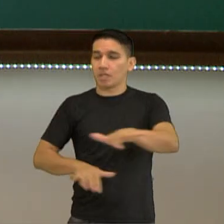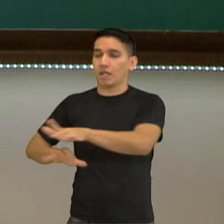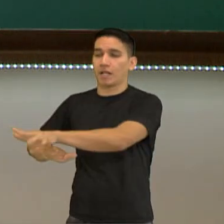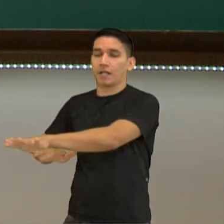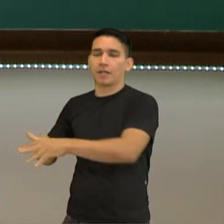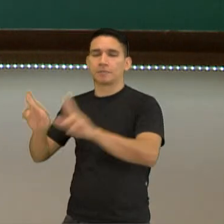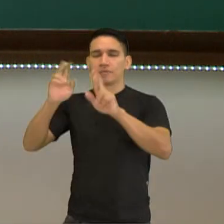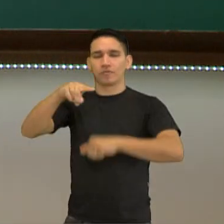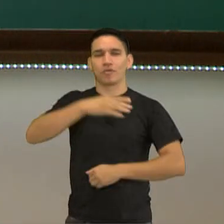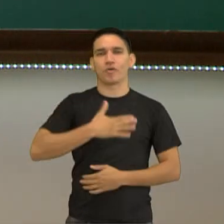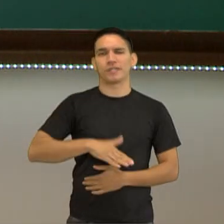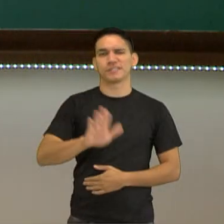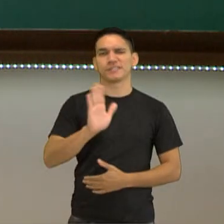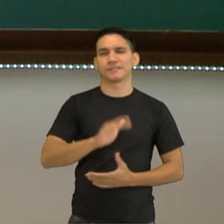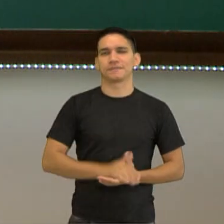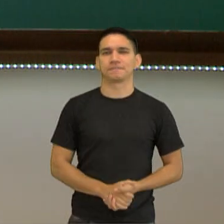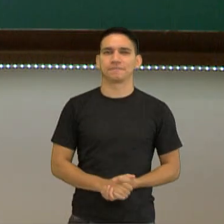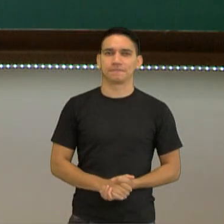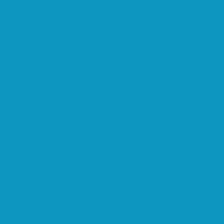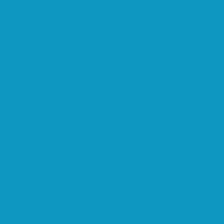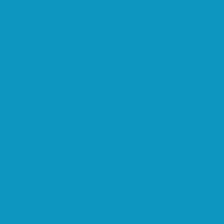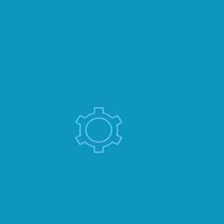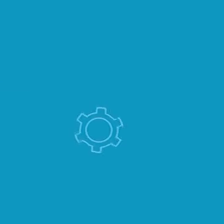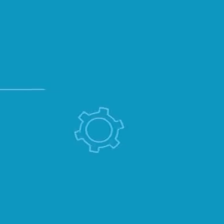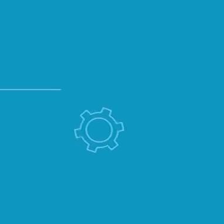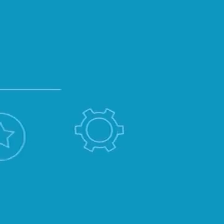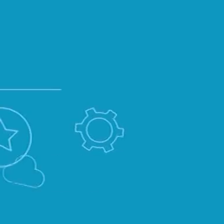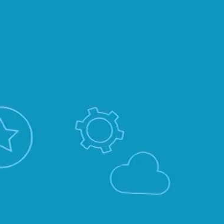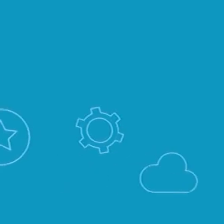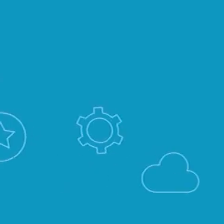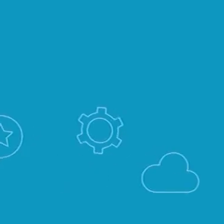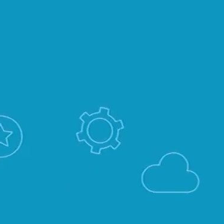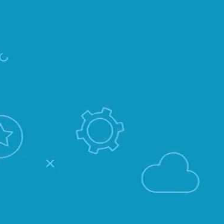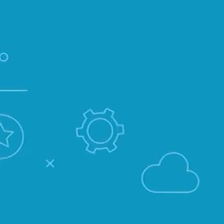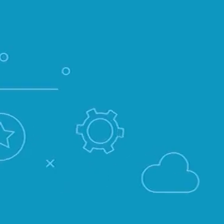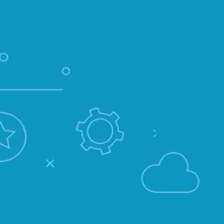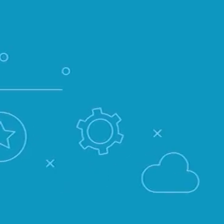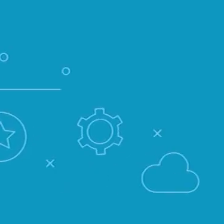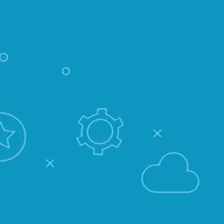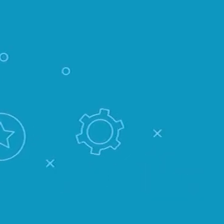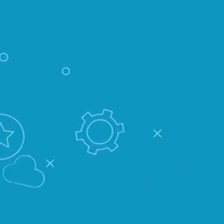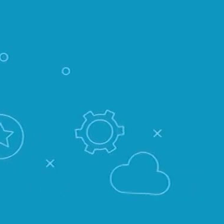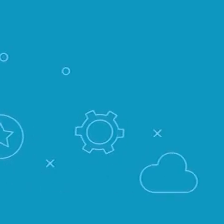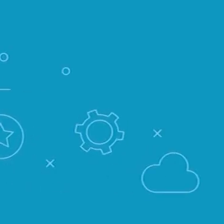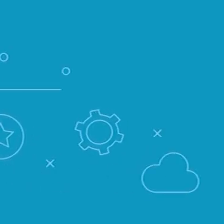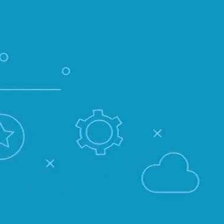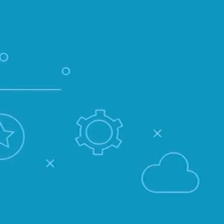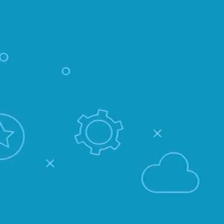gostado. Até breve, pessoal. Tchau, tchau.